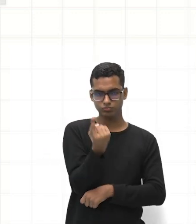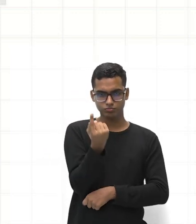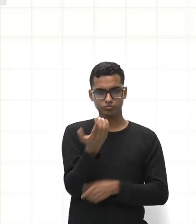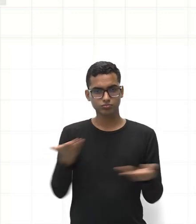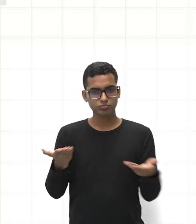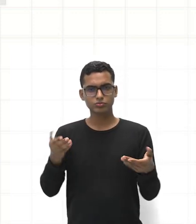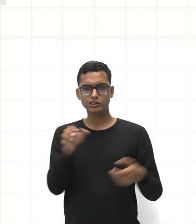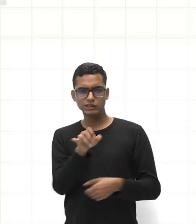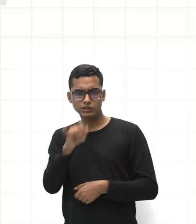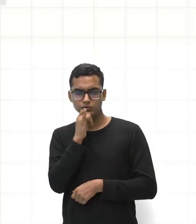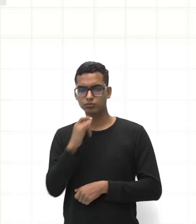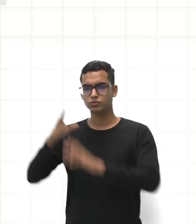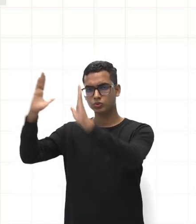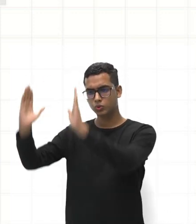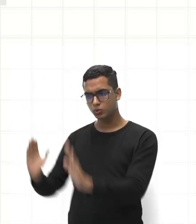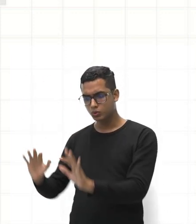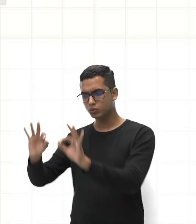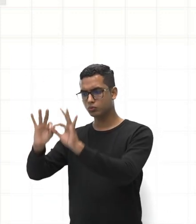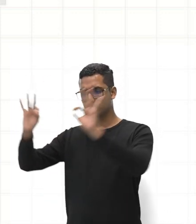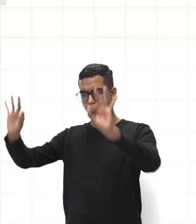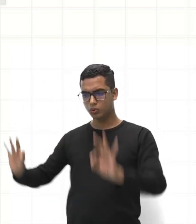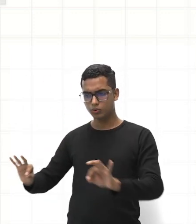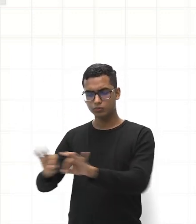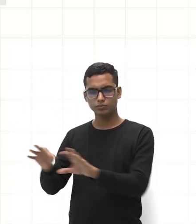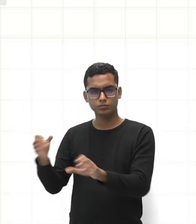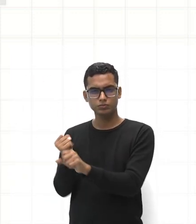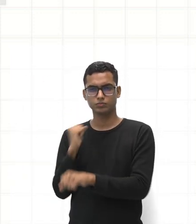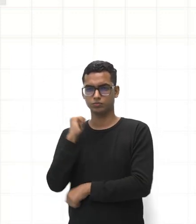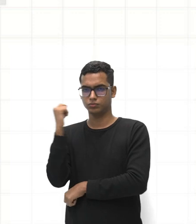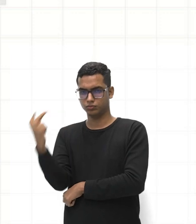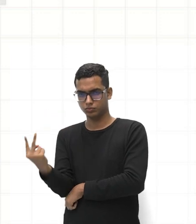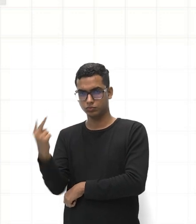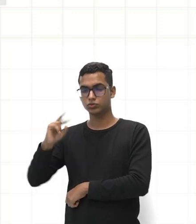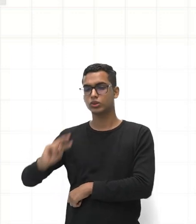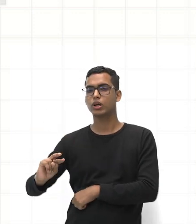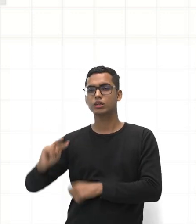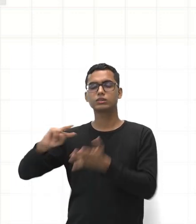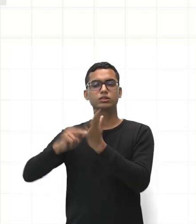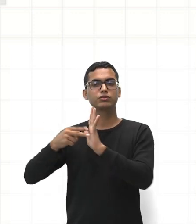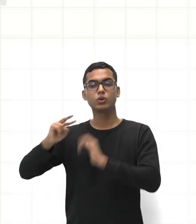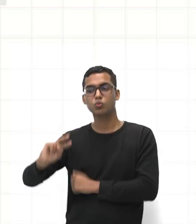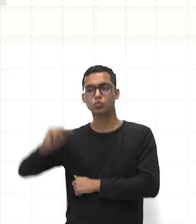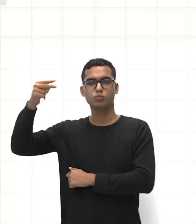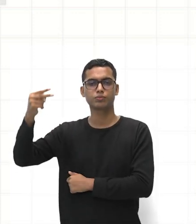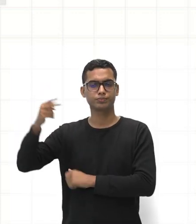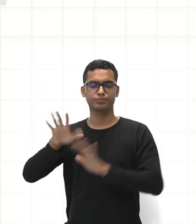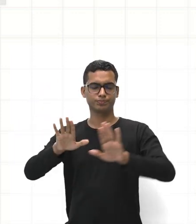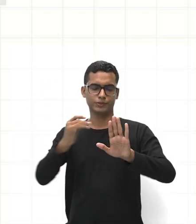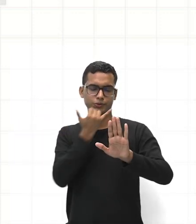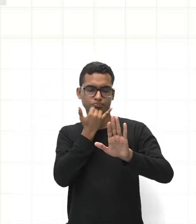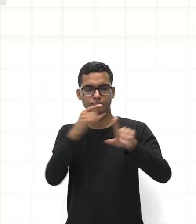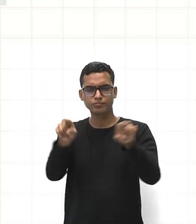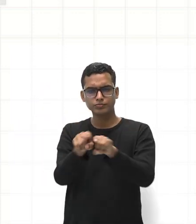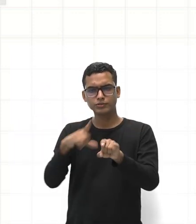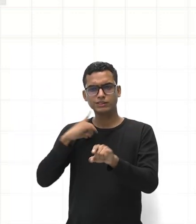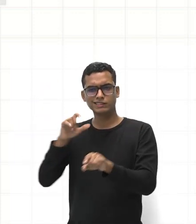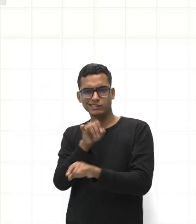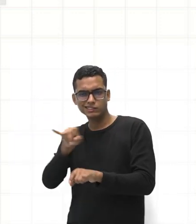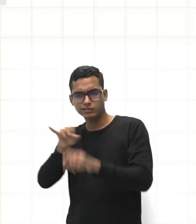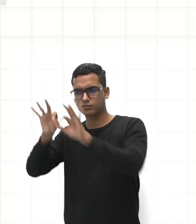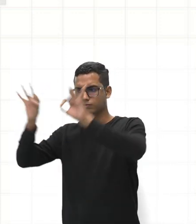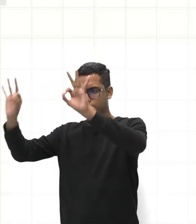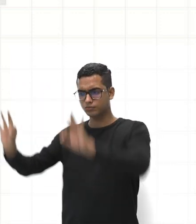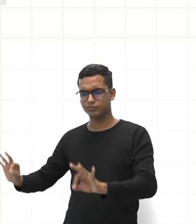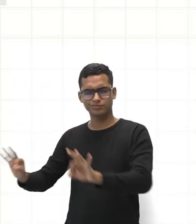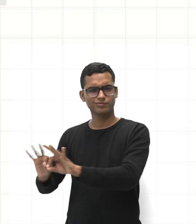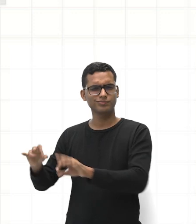se o perímetro for medida 2, quer dizer, o dobro, se o lado tiver medida 2, quer dizer, o